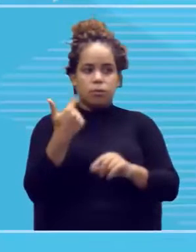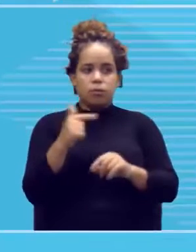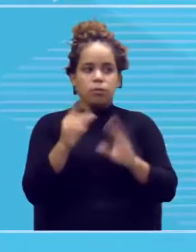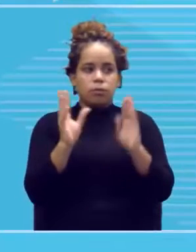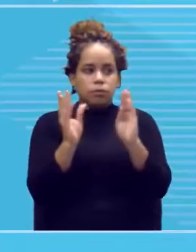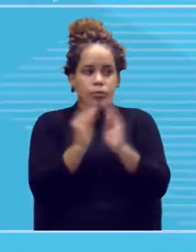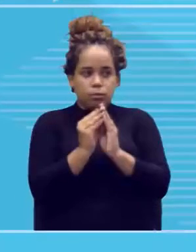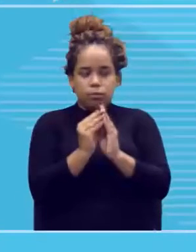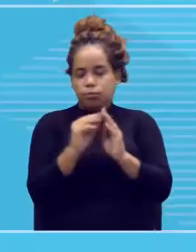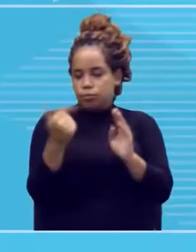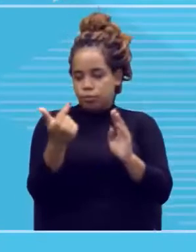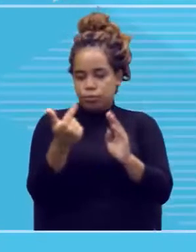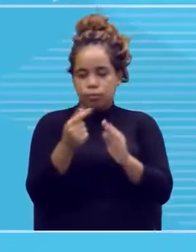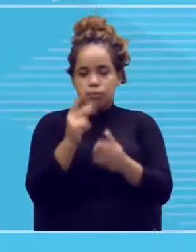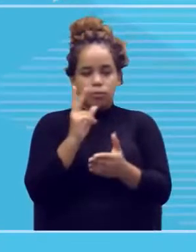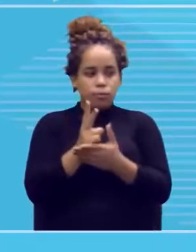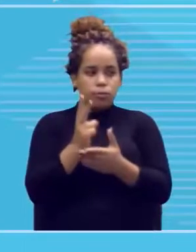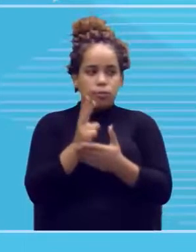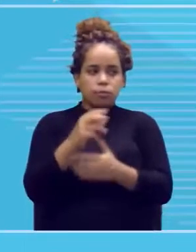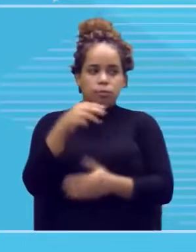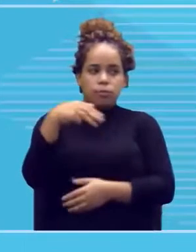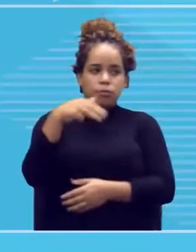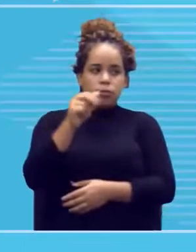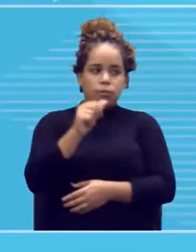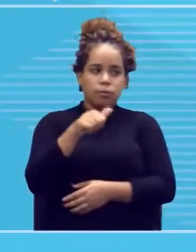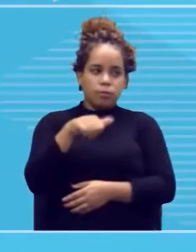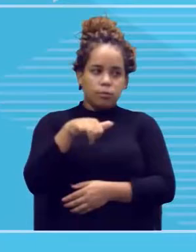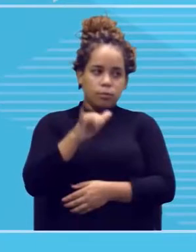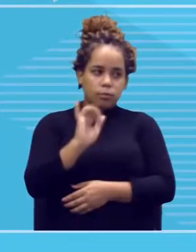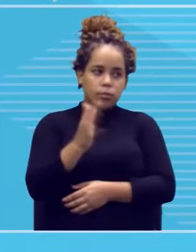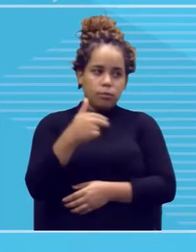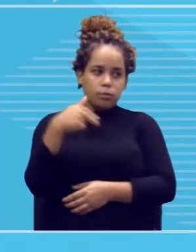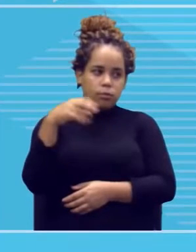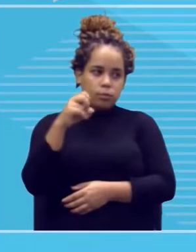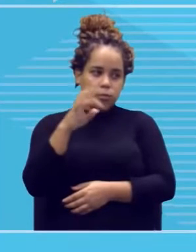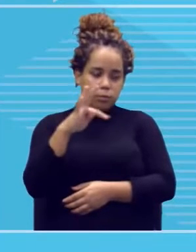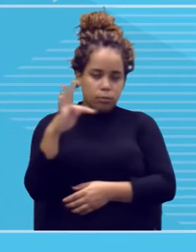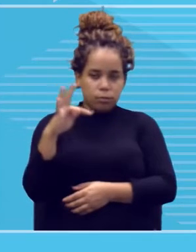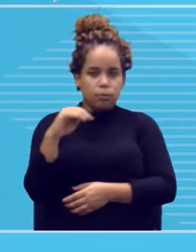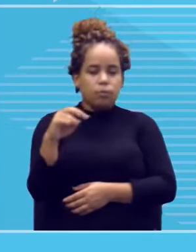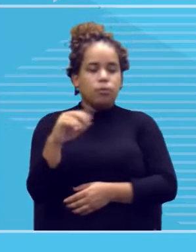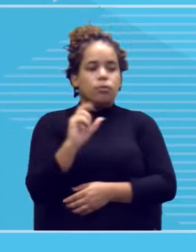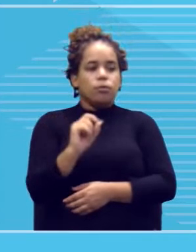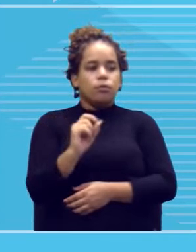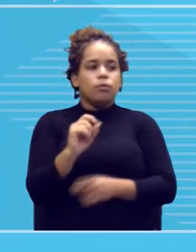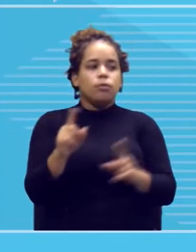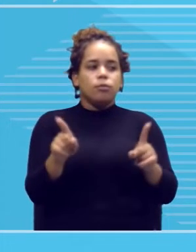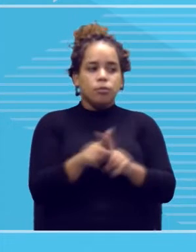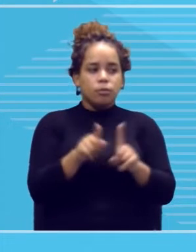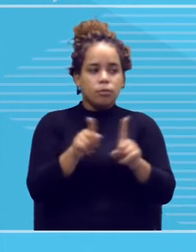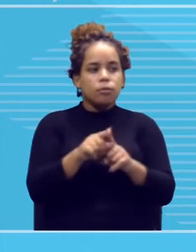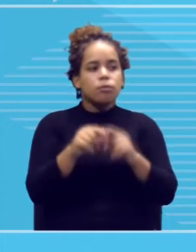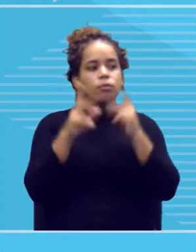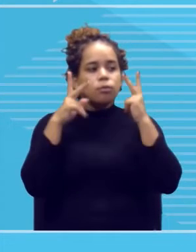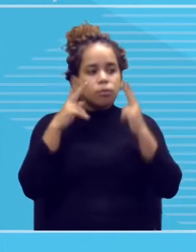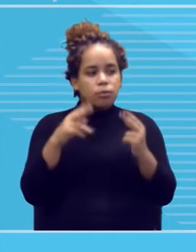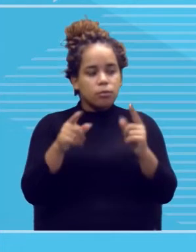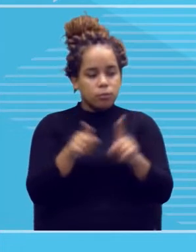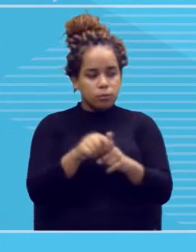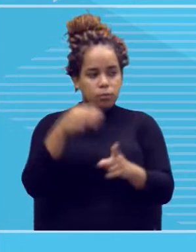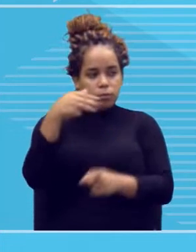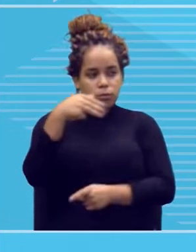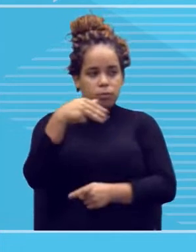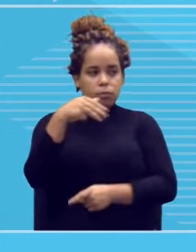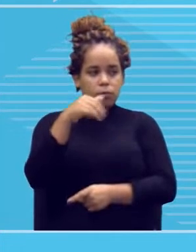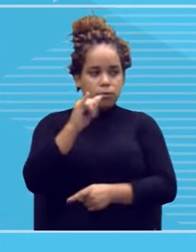sempre vai ser mei nó jamais vai vir não existe mesma forma com o Maite tá bom vocês vão ver que eles dois